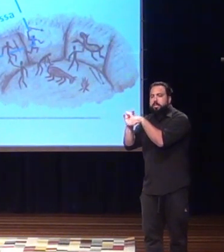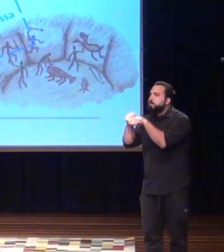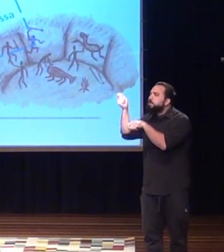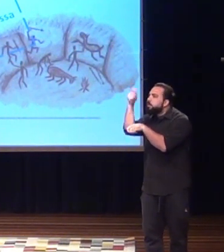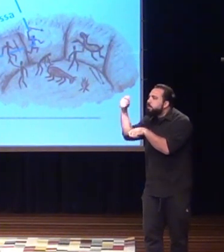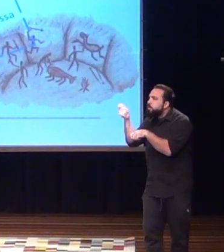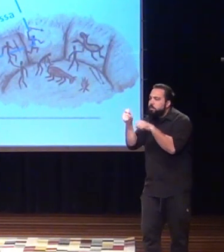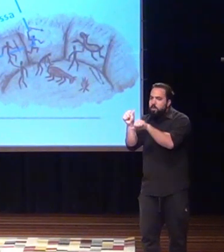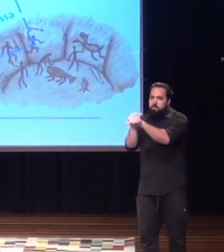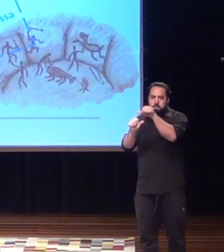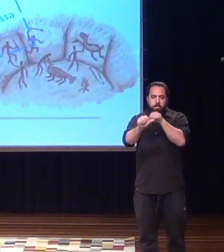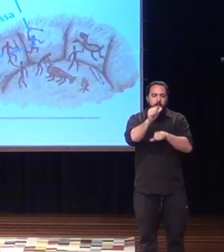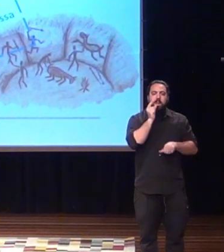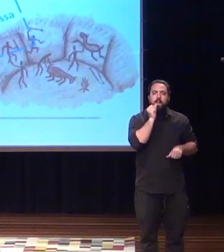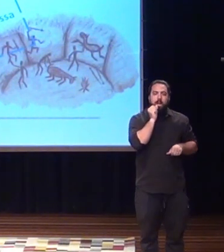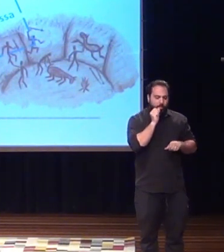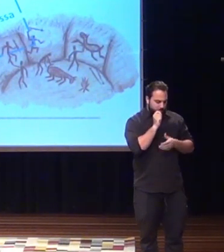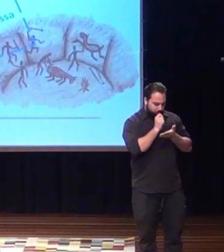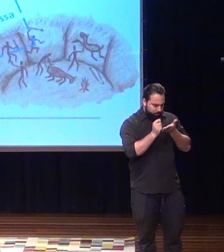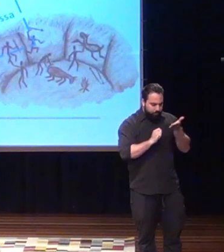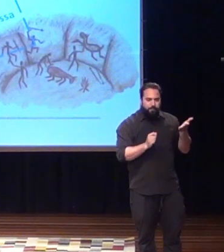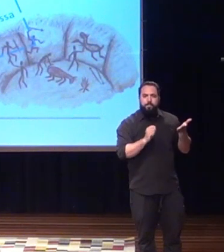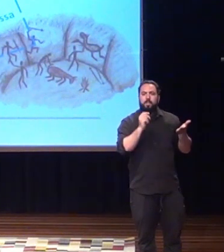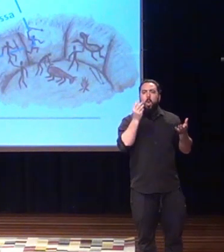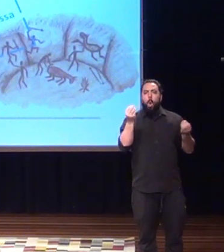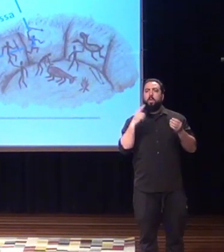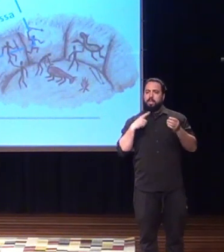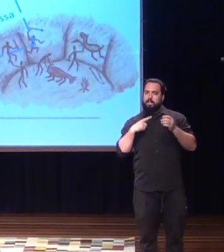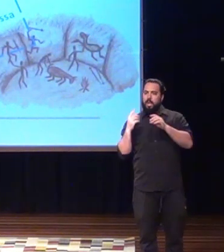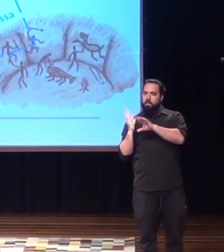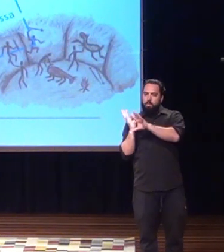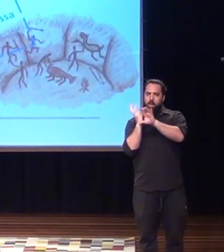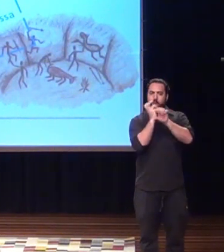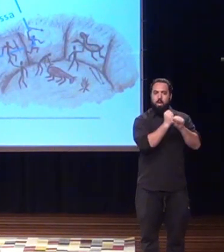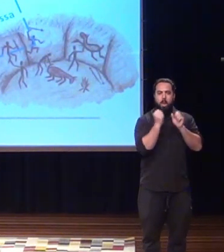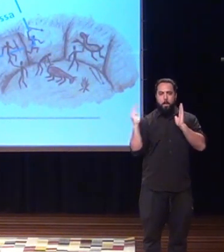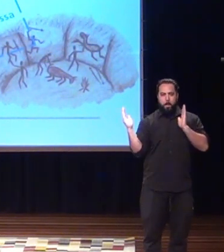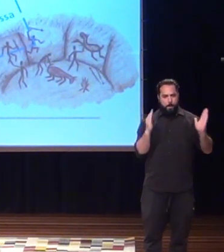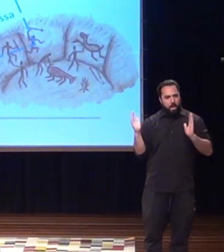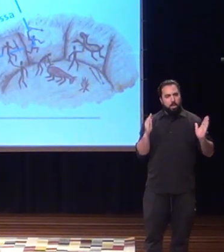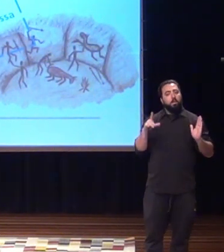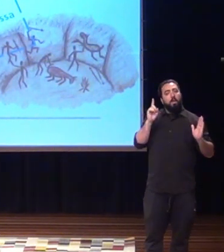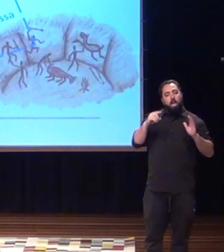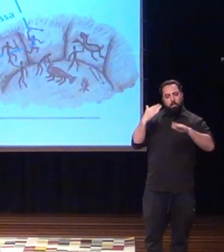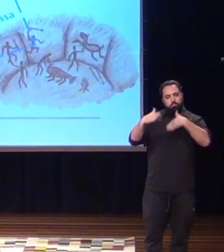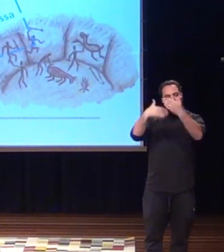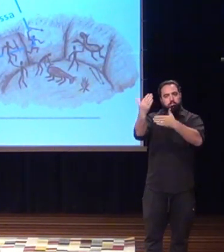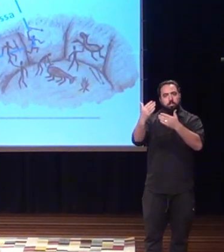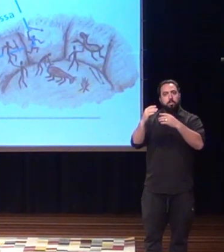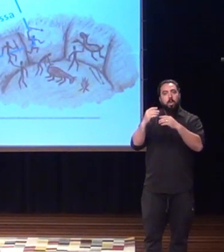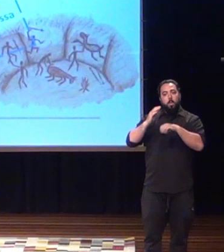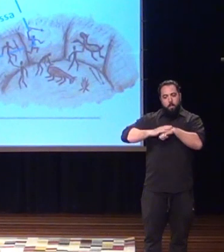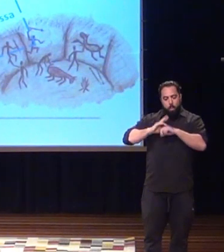aqui também uma perspectiva de tecnologia largada, sabe? Que tecnologia como técnica como uma construção humana para melhorar